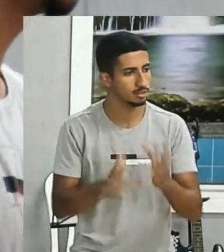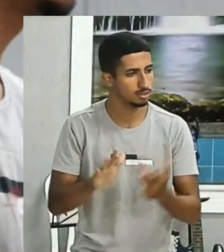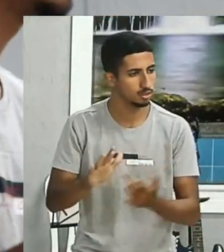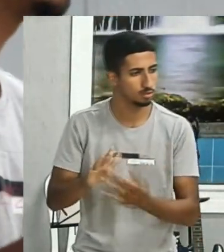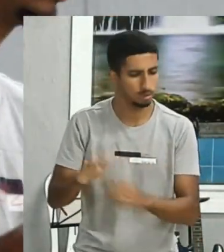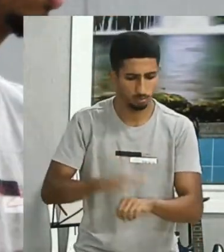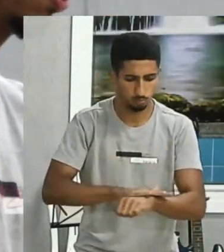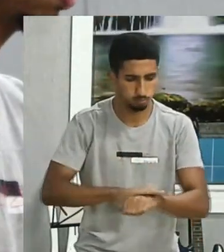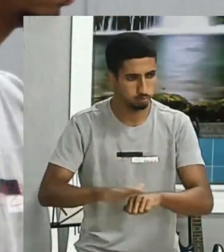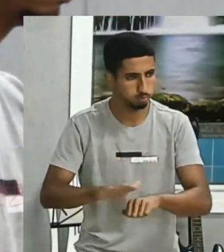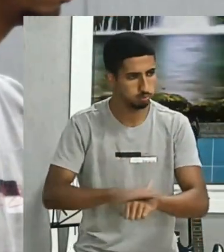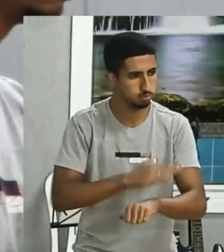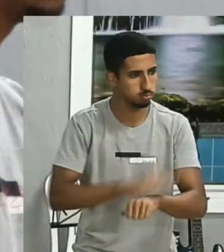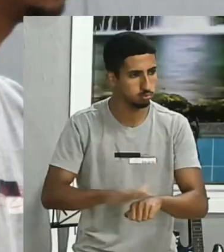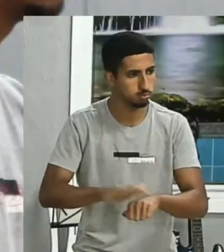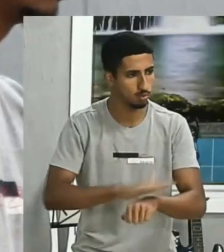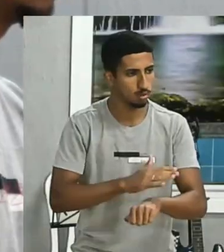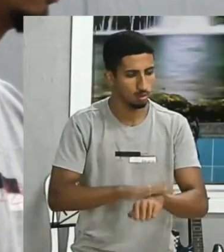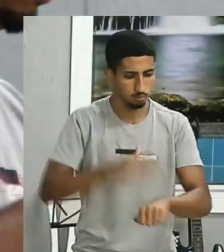forno.